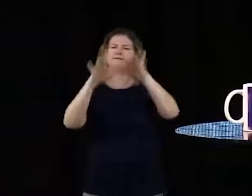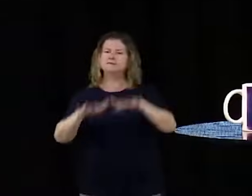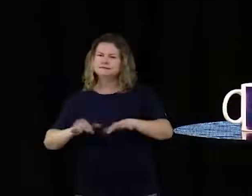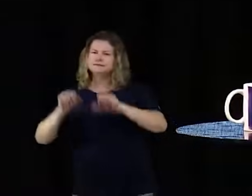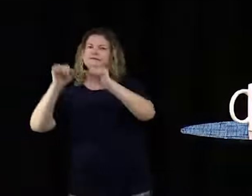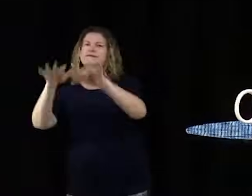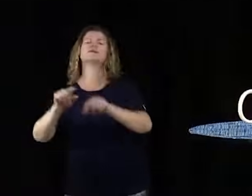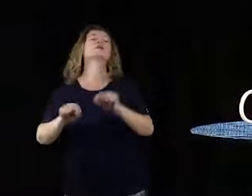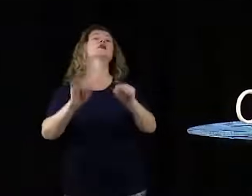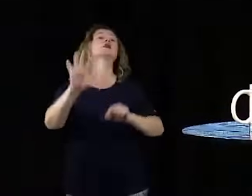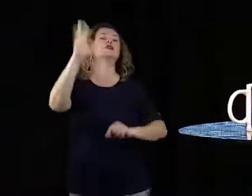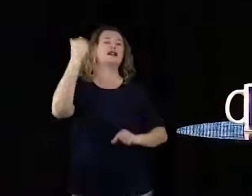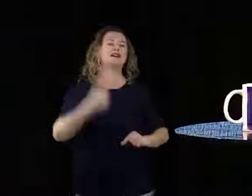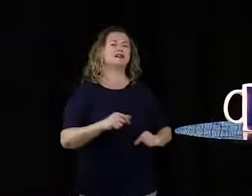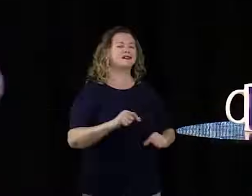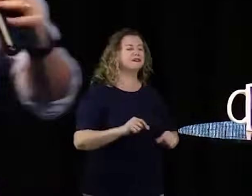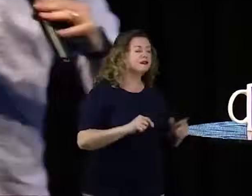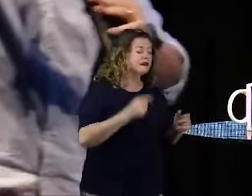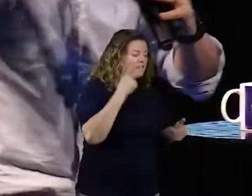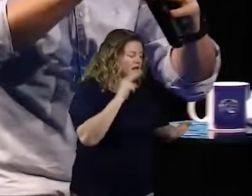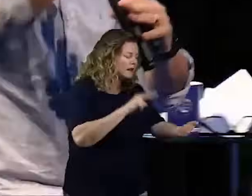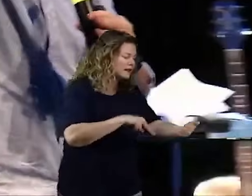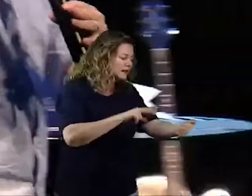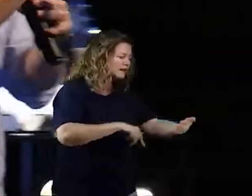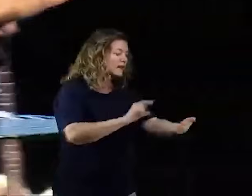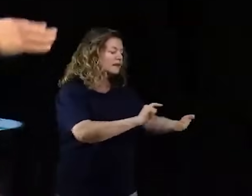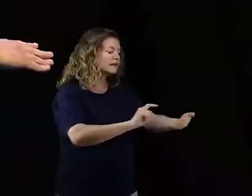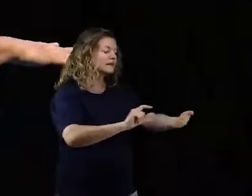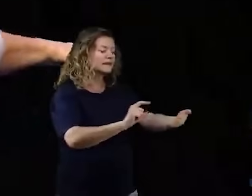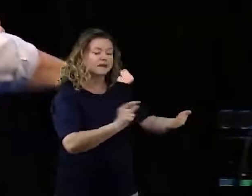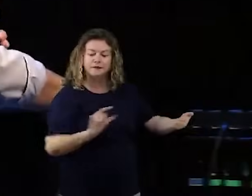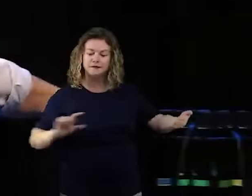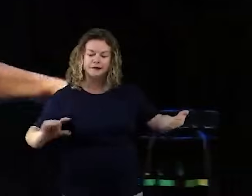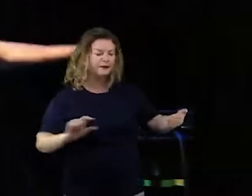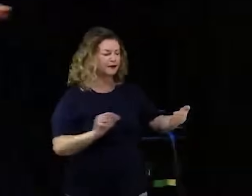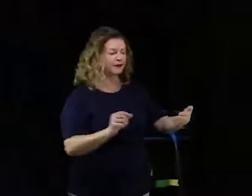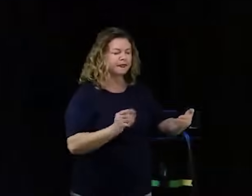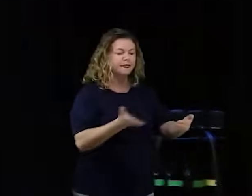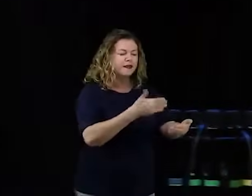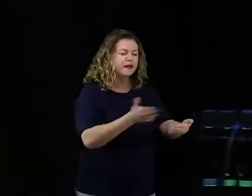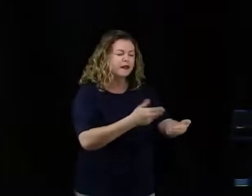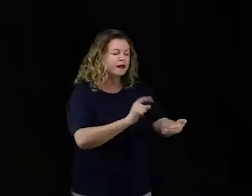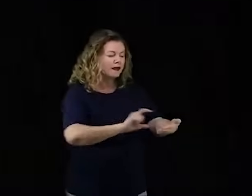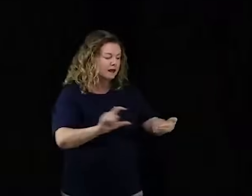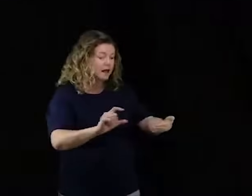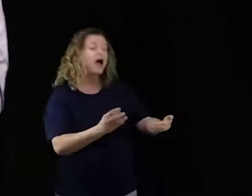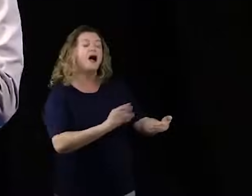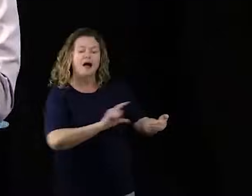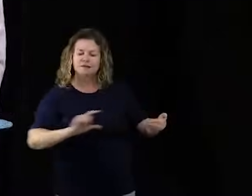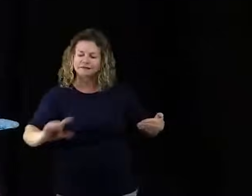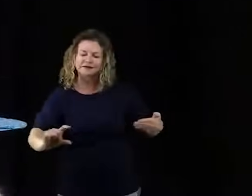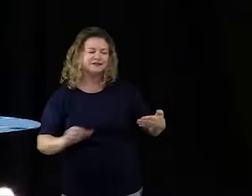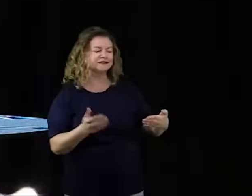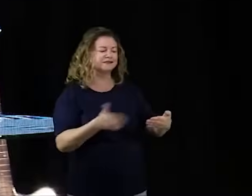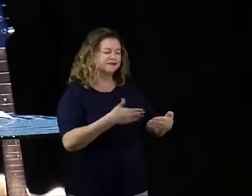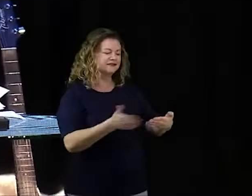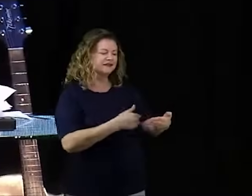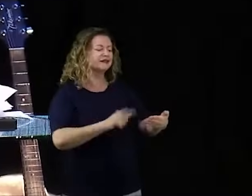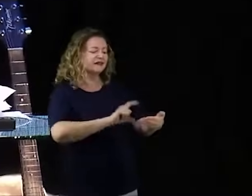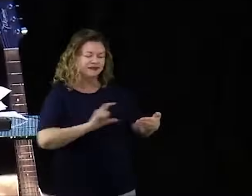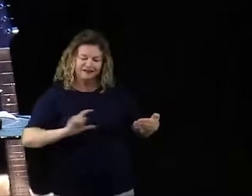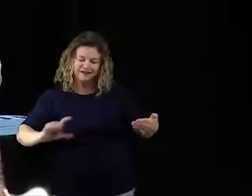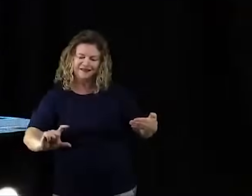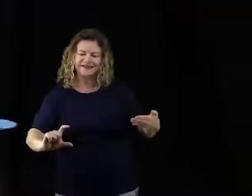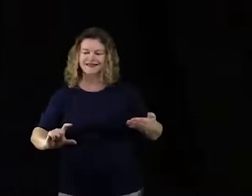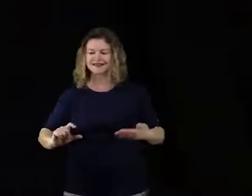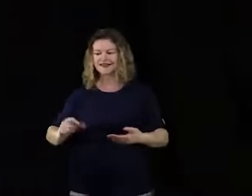gente vai pensando a gente vai recortando da Bíblia e colocamos numa oração que atinge a todo mundo pega essa oração pai você mãe você